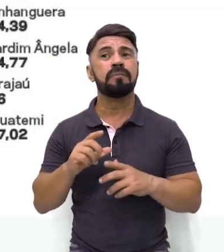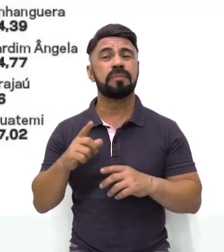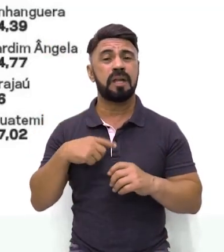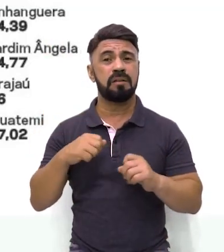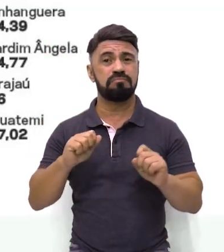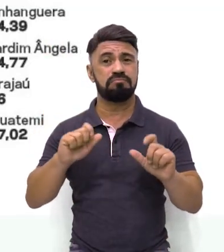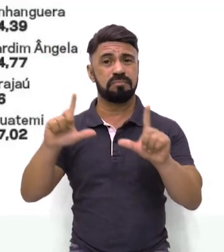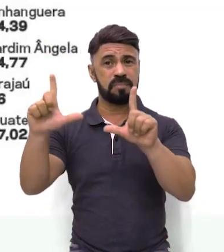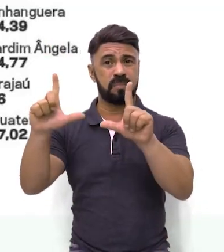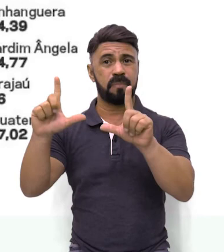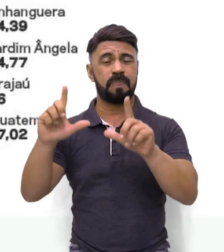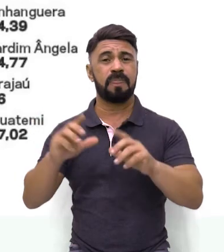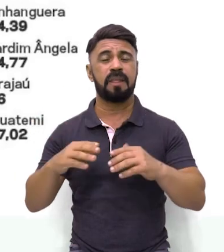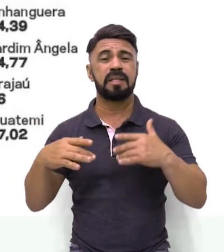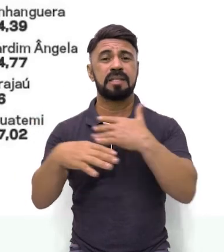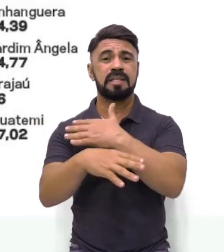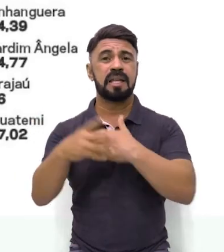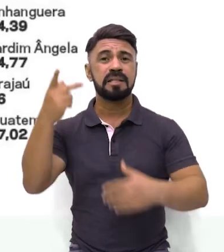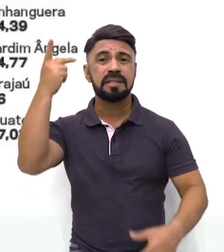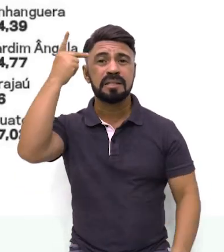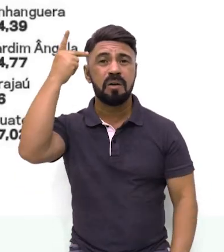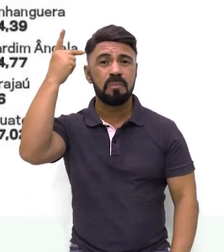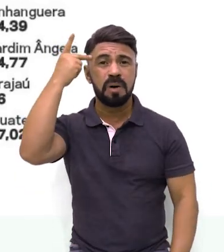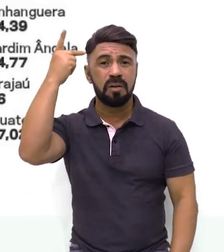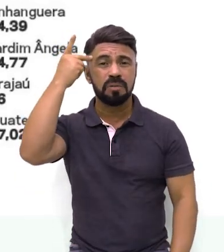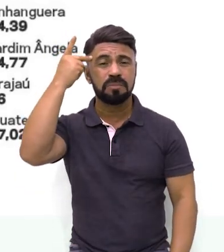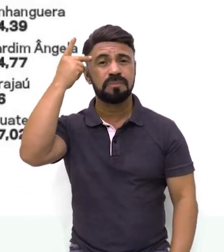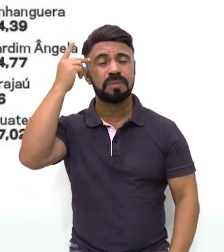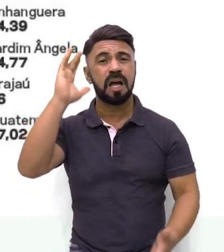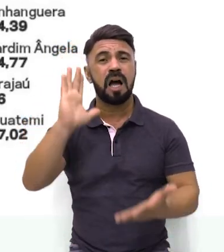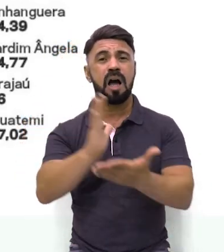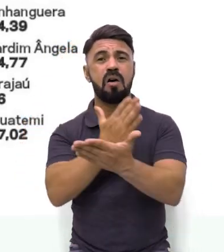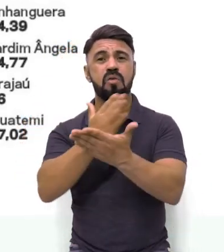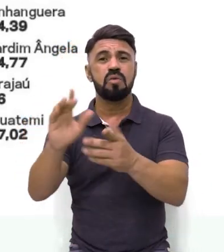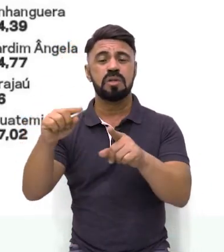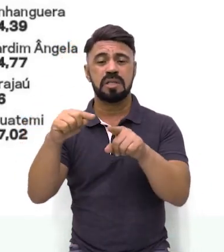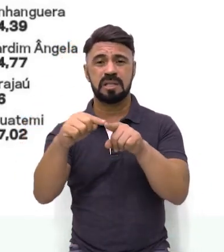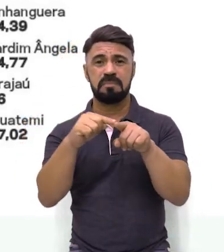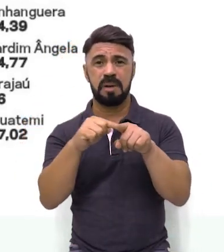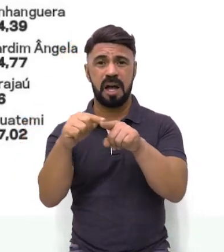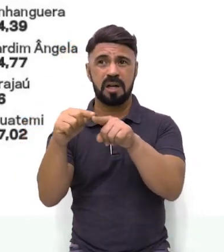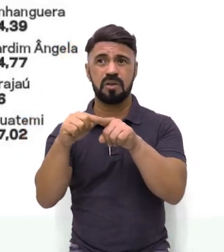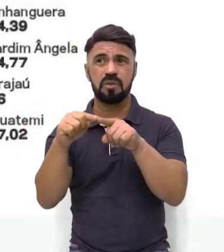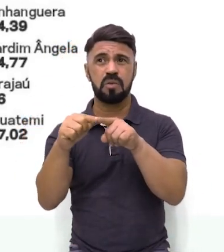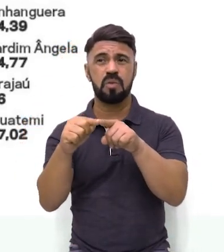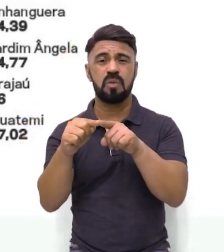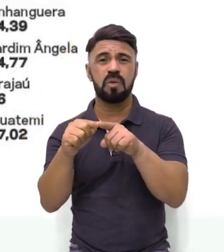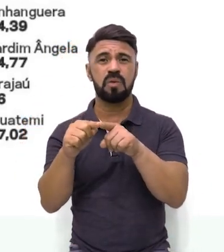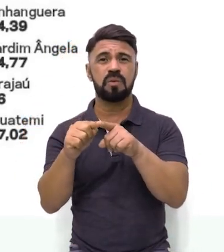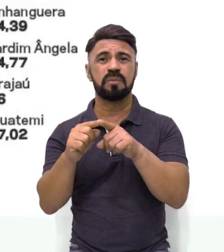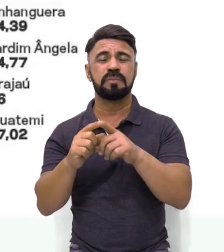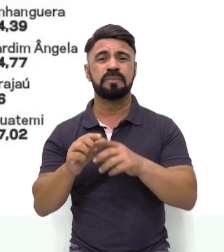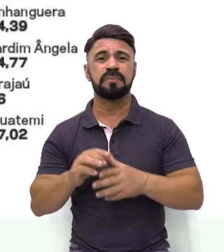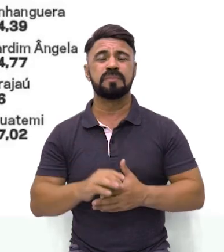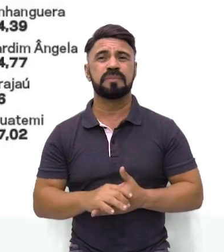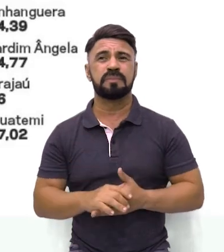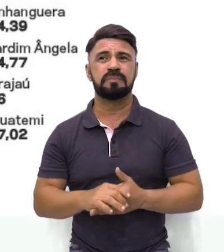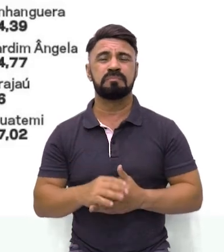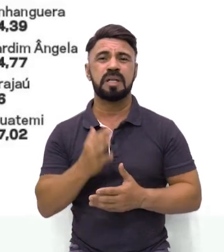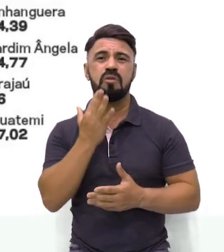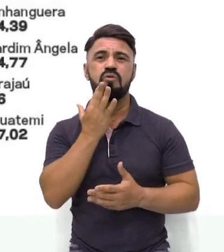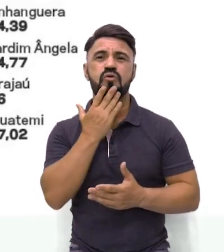temos o mapa da cidade de São Paulo e alguns bairros, e ele está totalmente marcado aí,